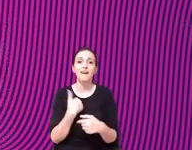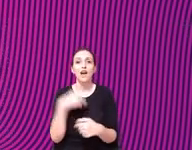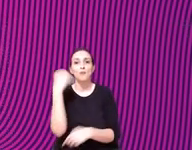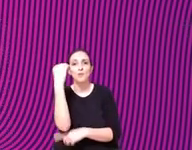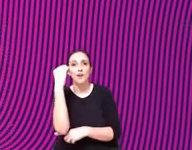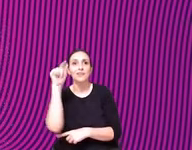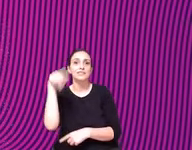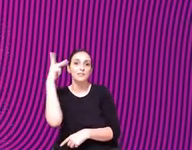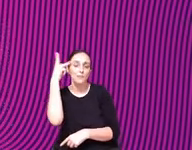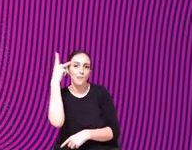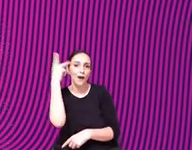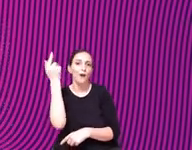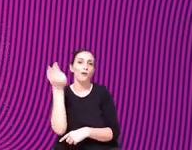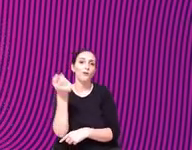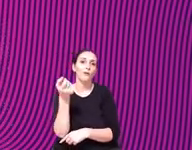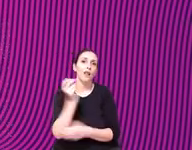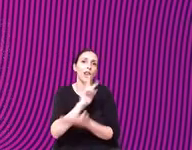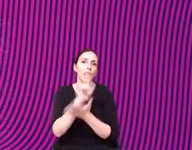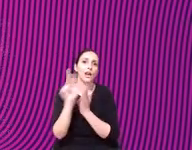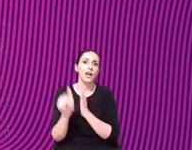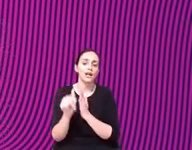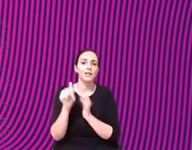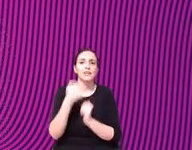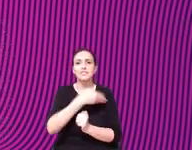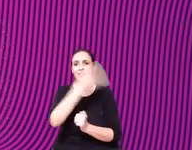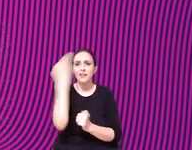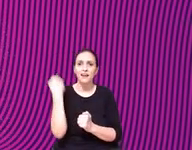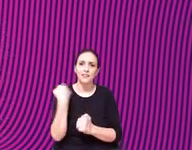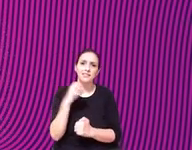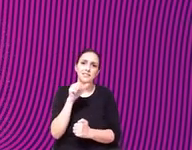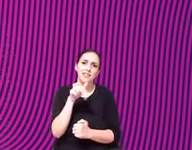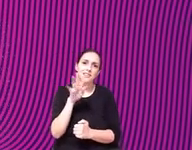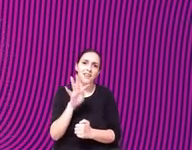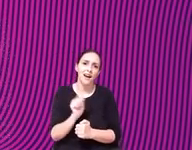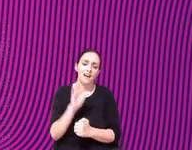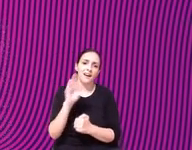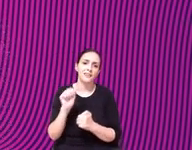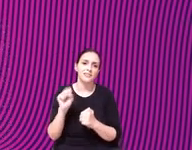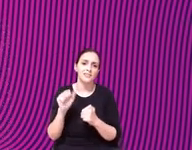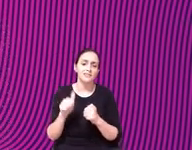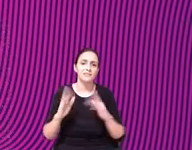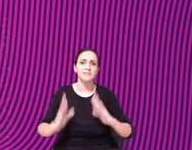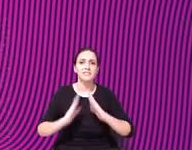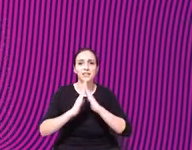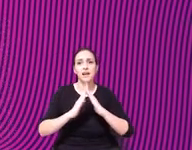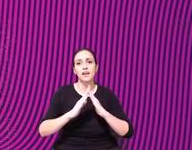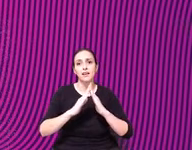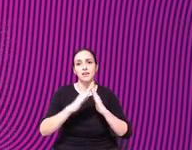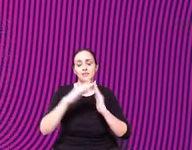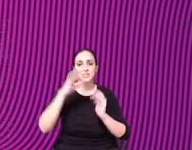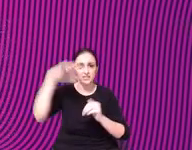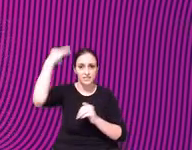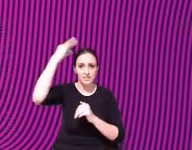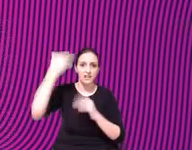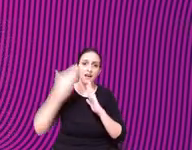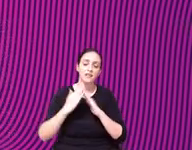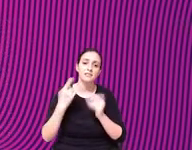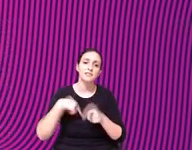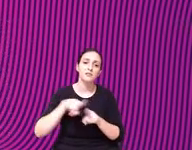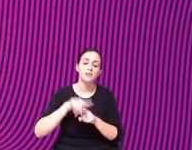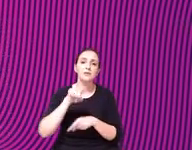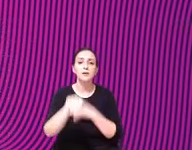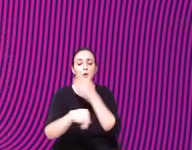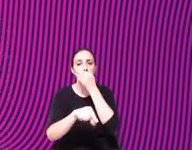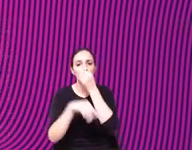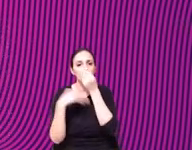Santa Casa, outros serviços muito grandes, que tu tens 20 e poucos nefrologistas no serviço. Então, não